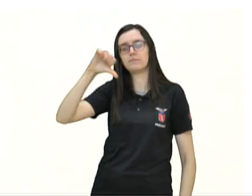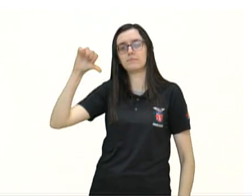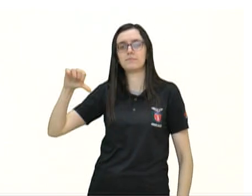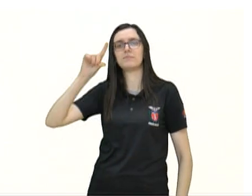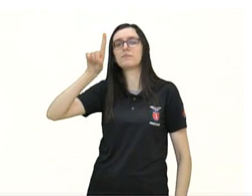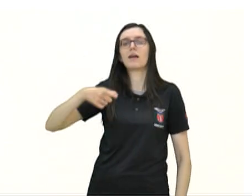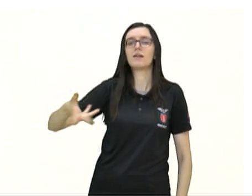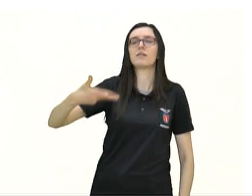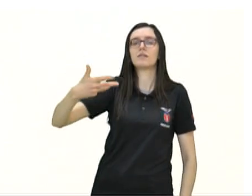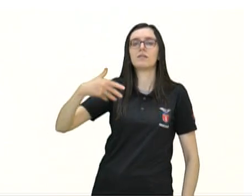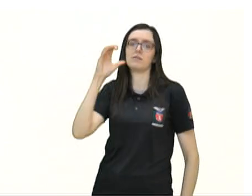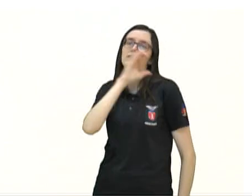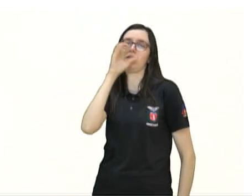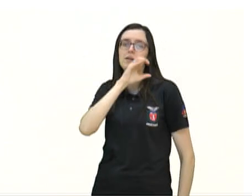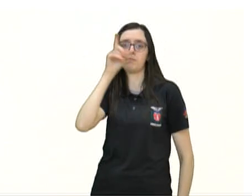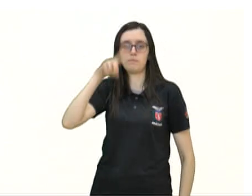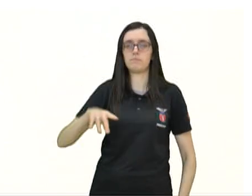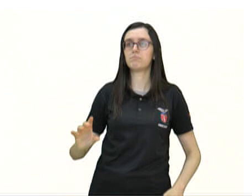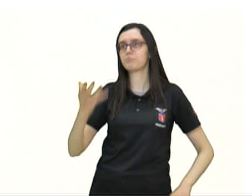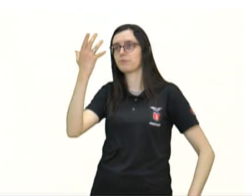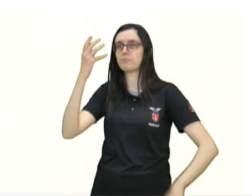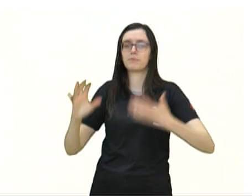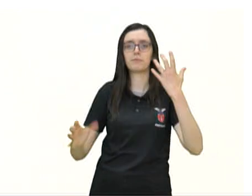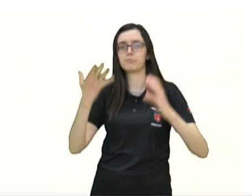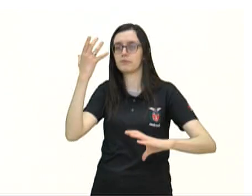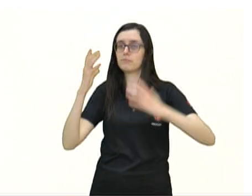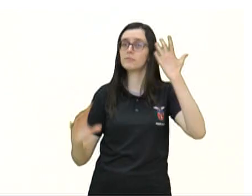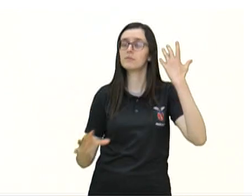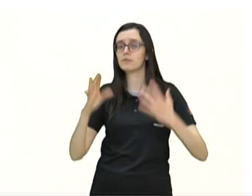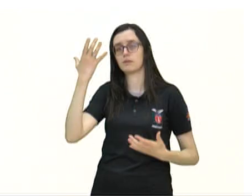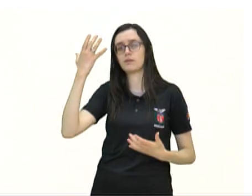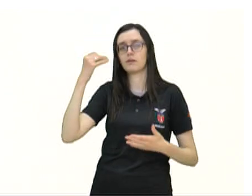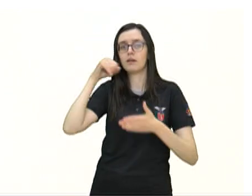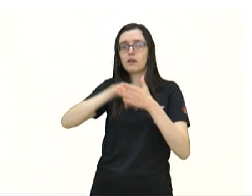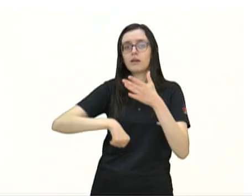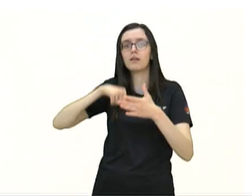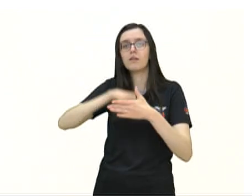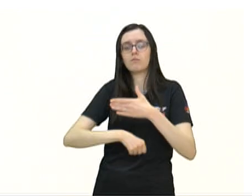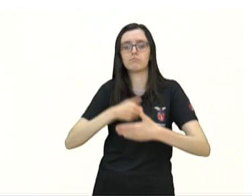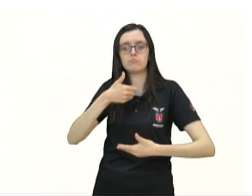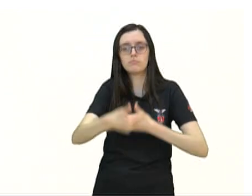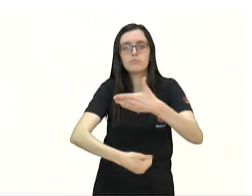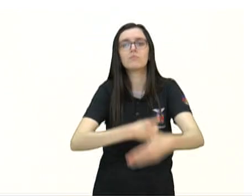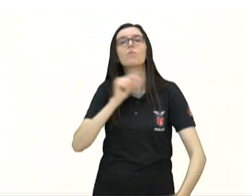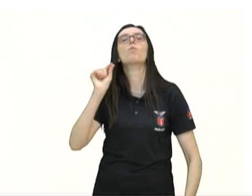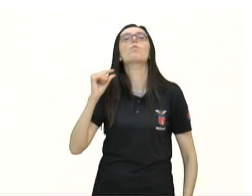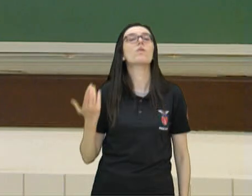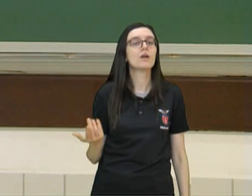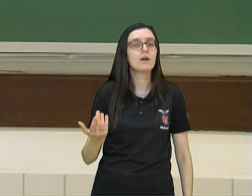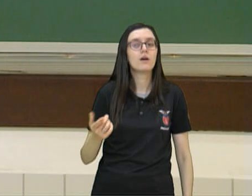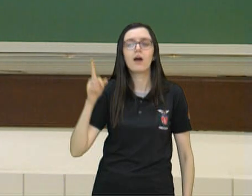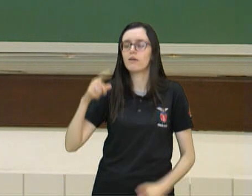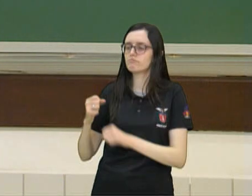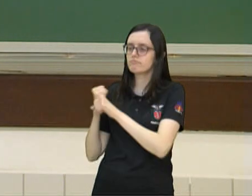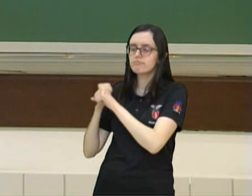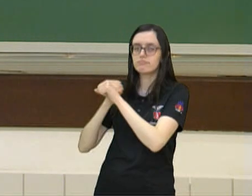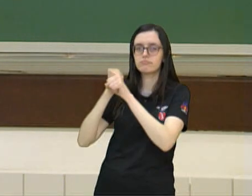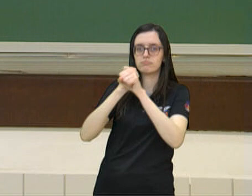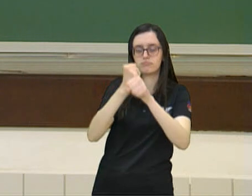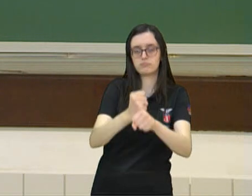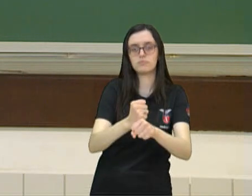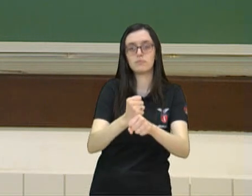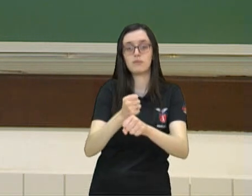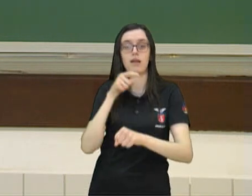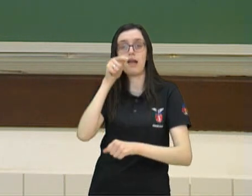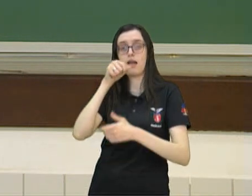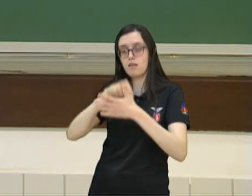correria que estava acontecendo. Uma luta que somente se intensifica ao passar dos anos. Essa